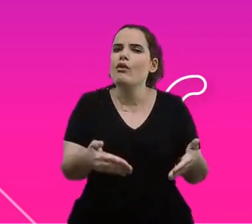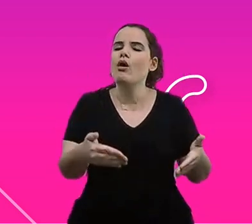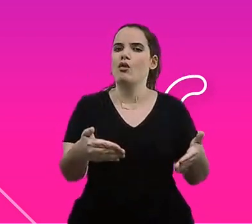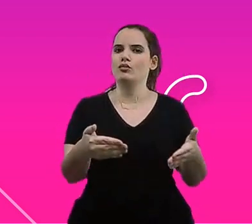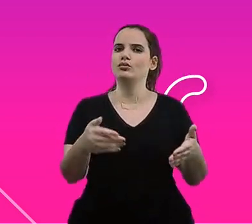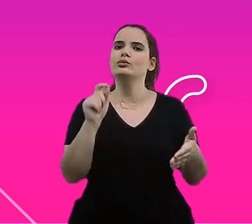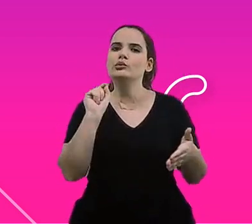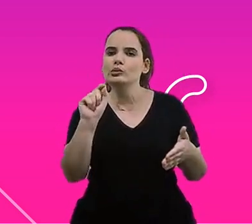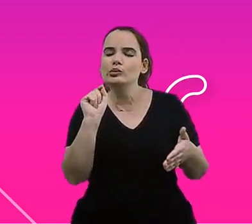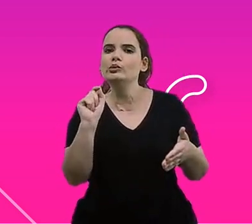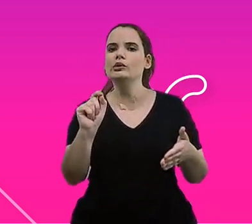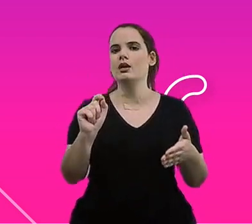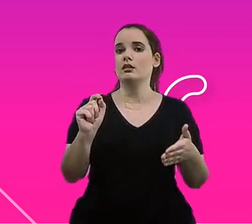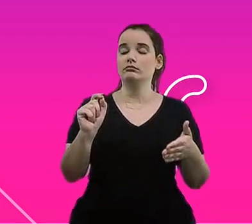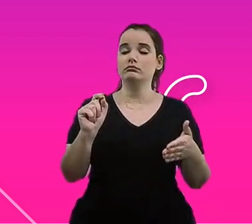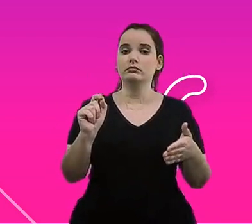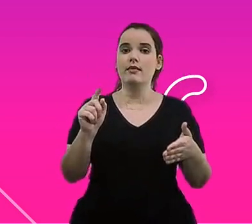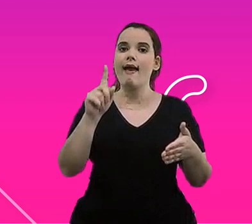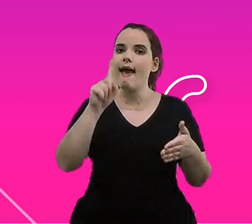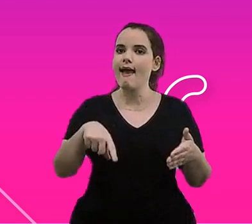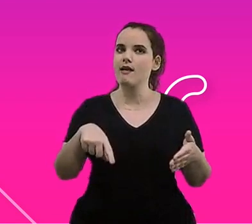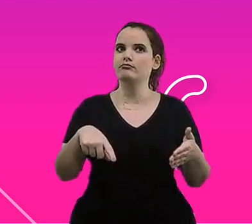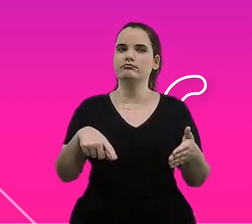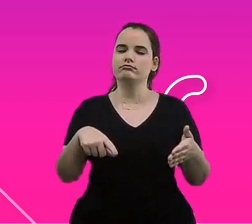Me ouvem?